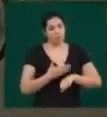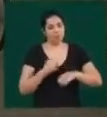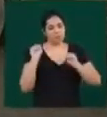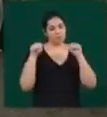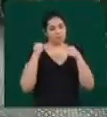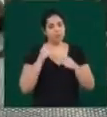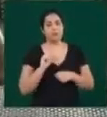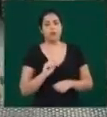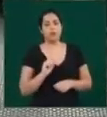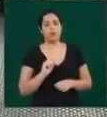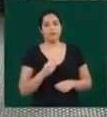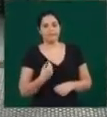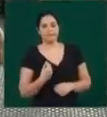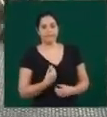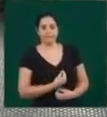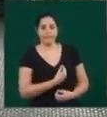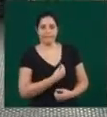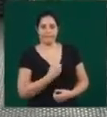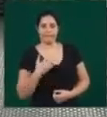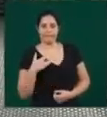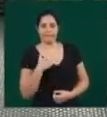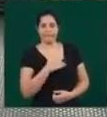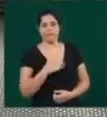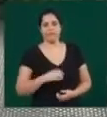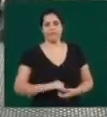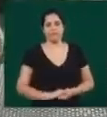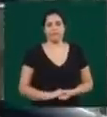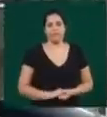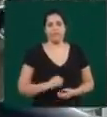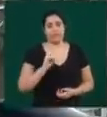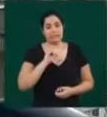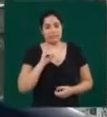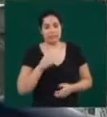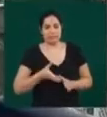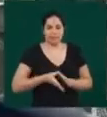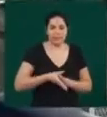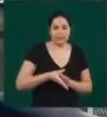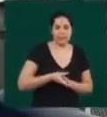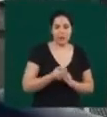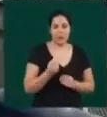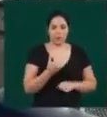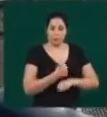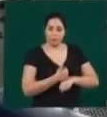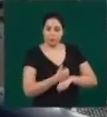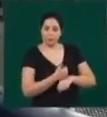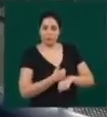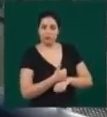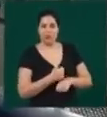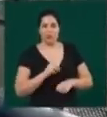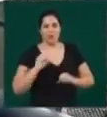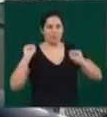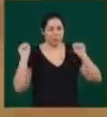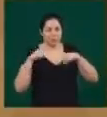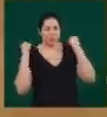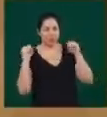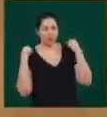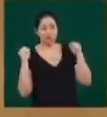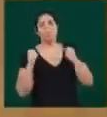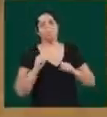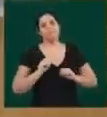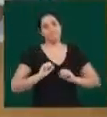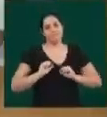vida saudável, mas em exagero ou sem acompanhamento adequado, o que traria benefícios pode trazer um grande risco.